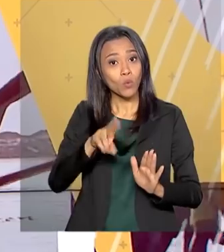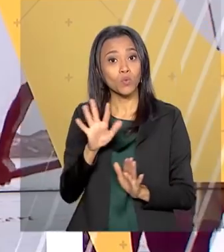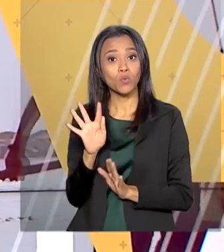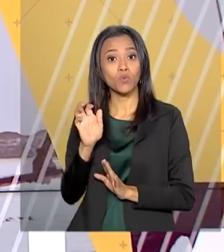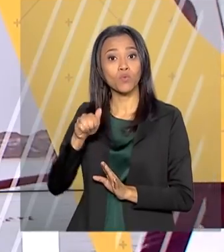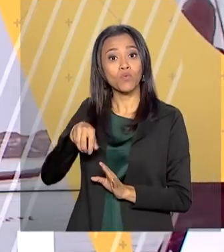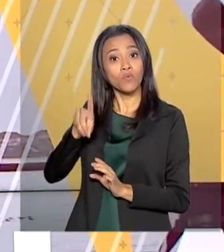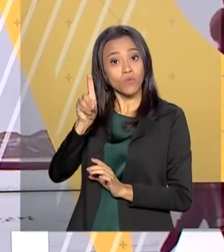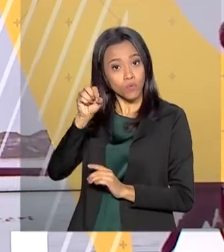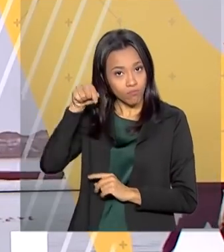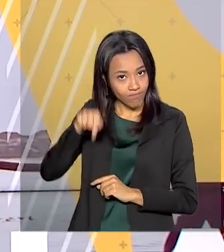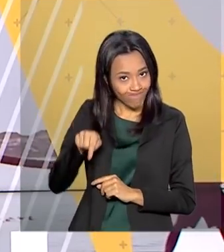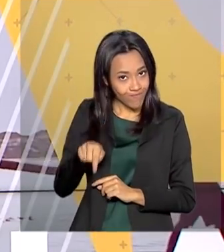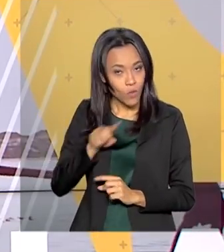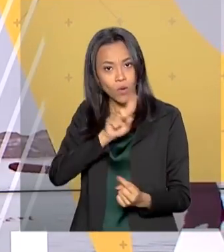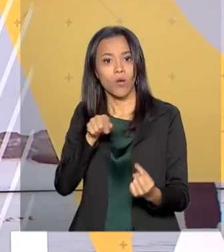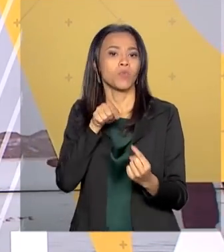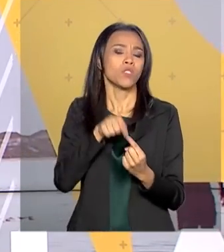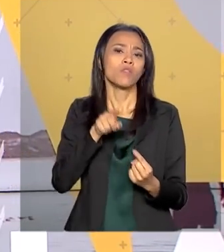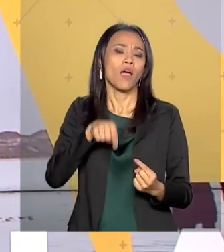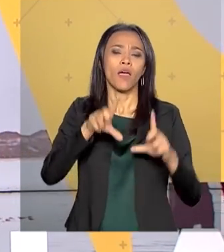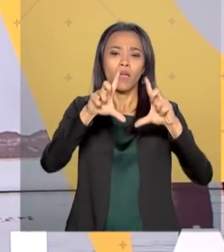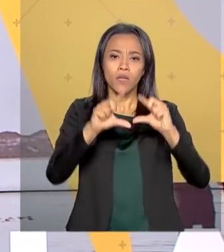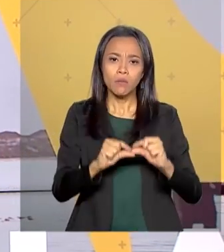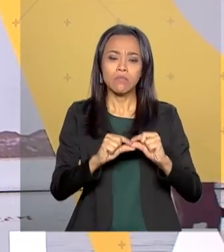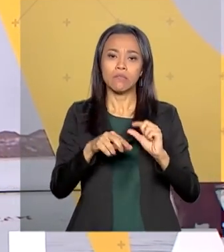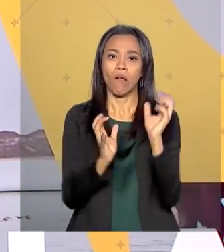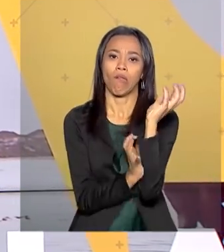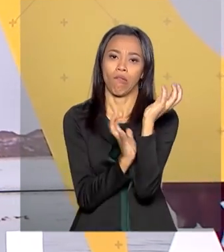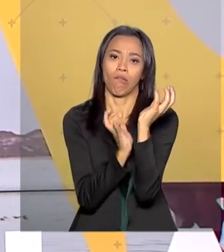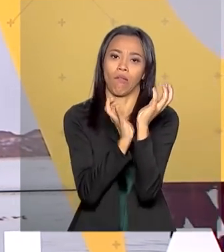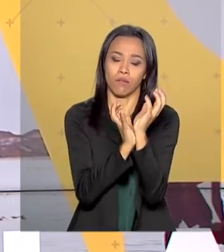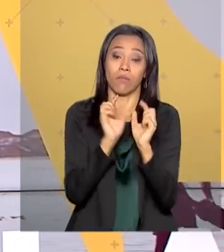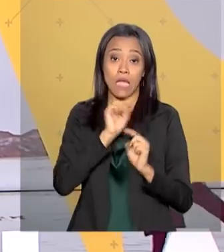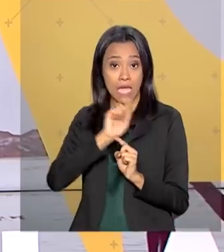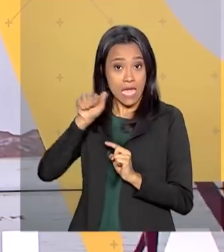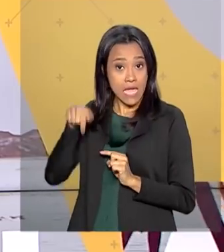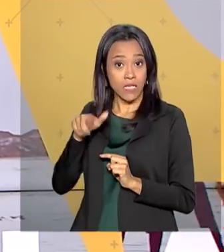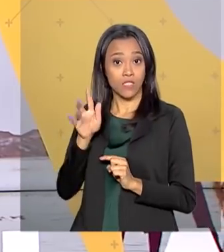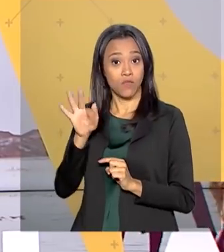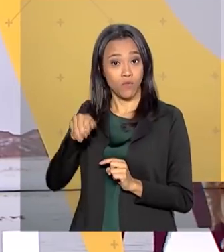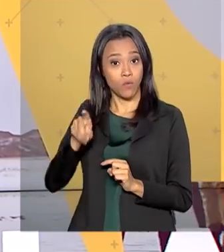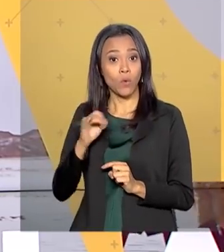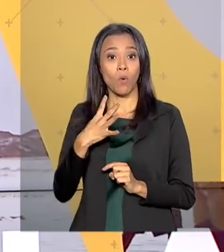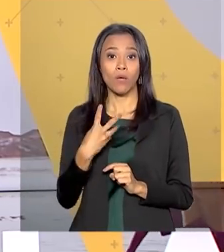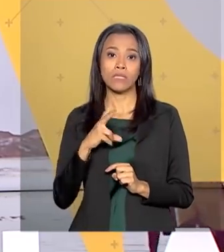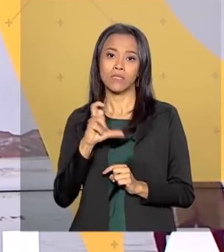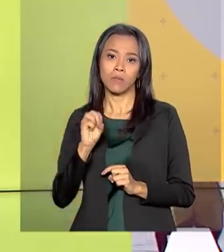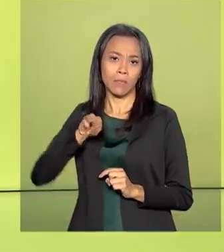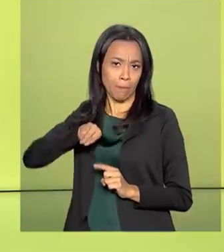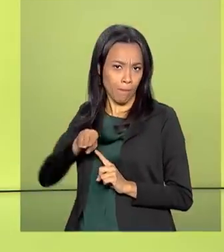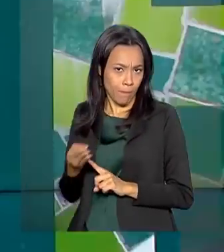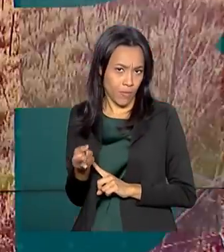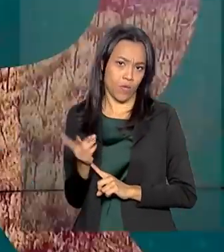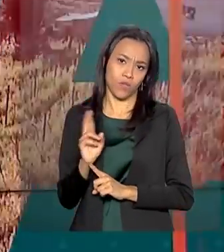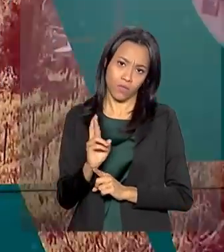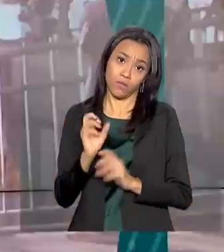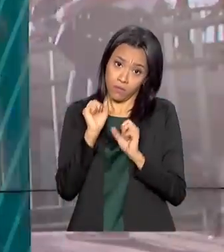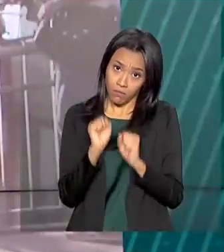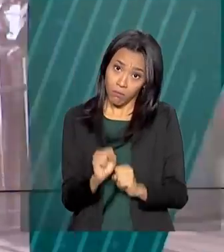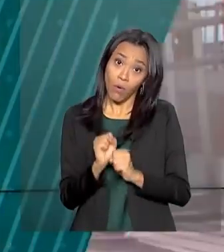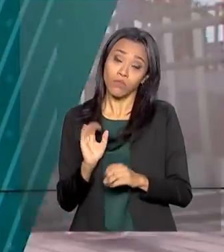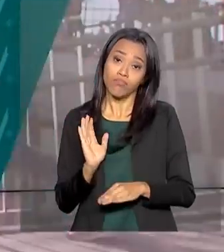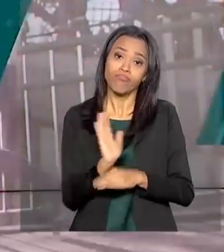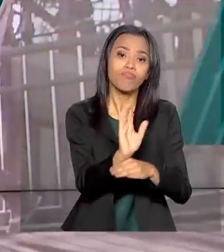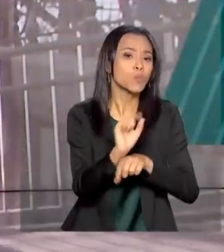fungetur com o objetivo de diminuir a burocracia o fundo dispõe de 450 milhões de reais que poderão beneficiar